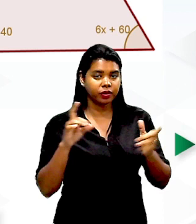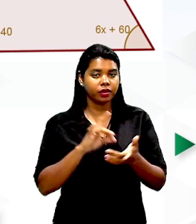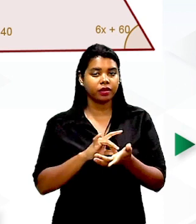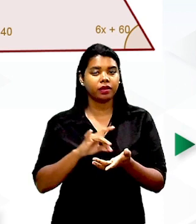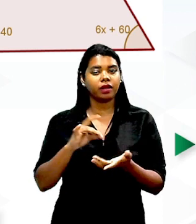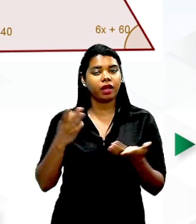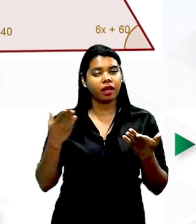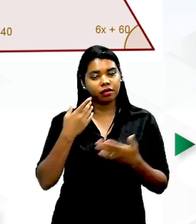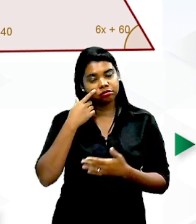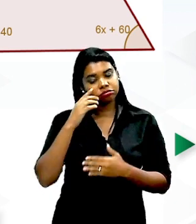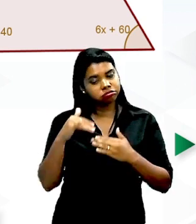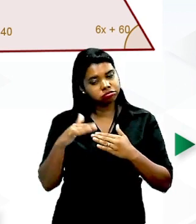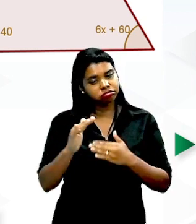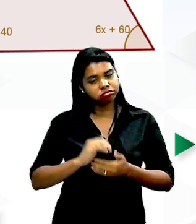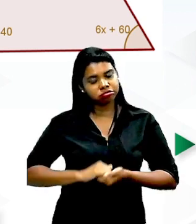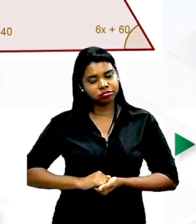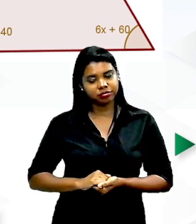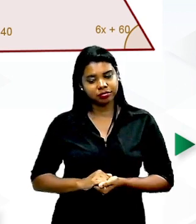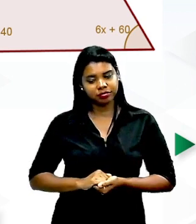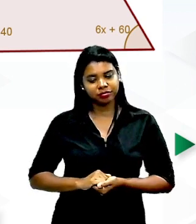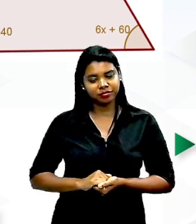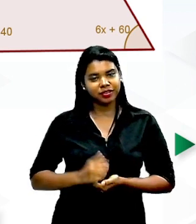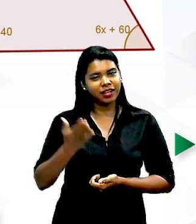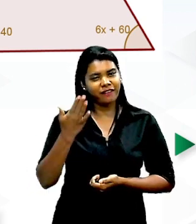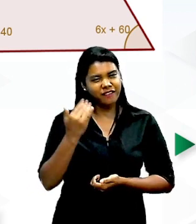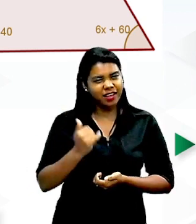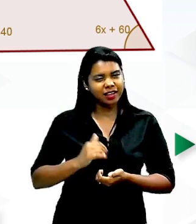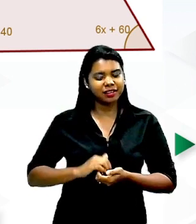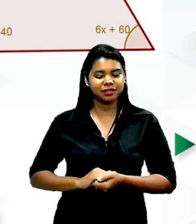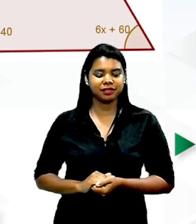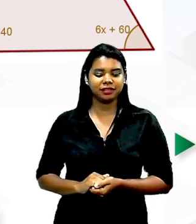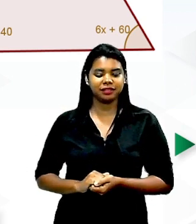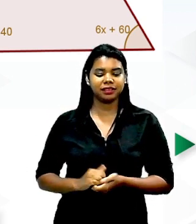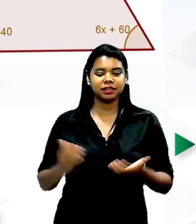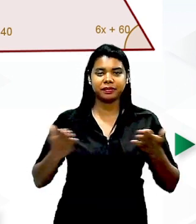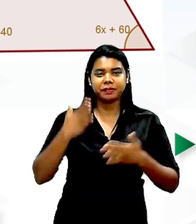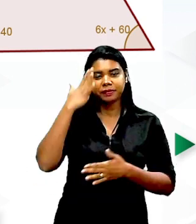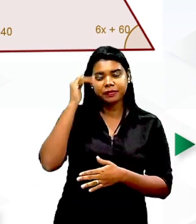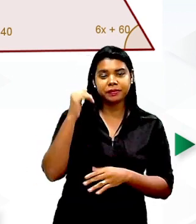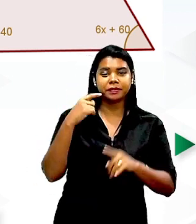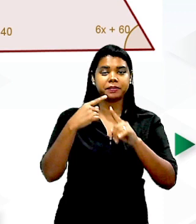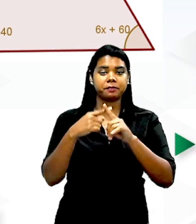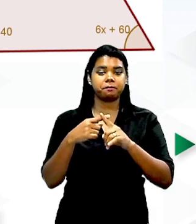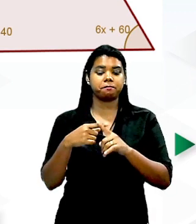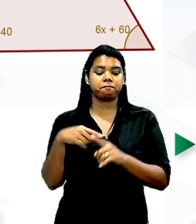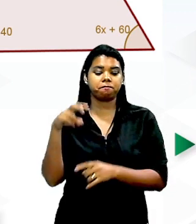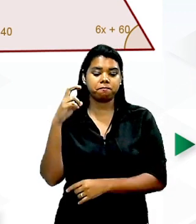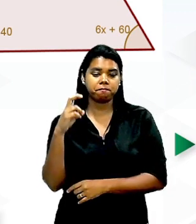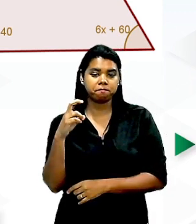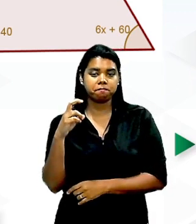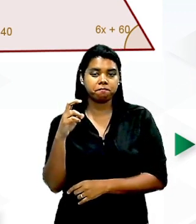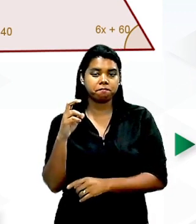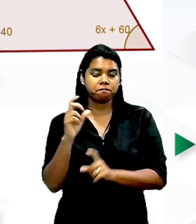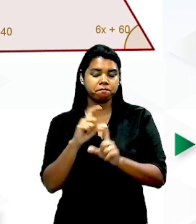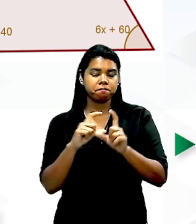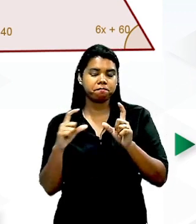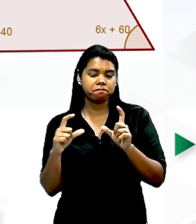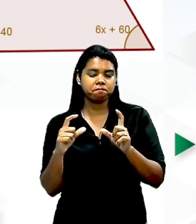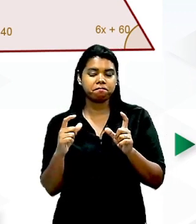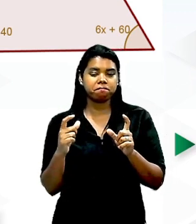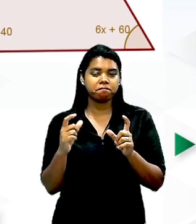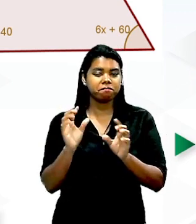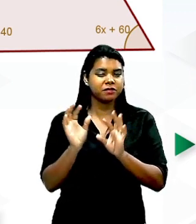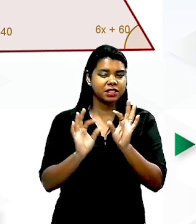graus. Vamos ver os demais? Vem comigo, ó. Sabendo que x vale 5 graus, eu vou para o outro ângulo. Eu sei que é,